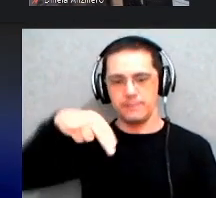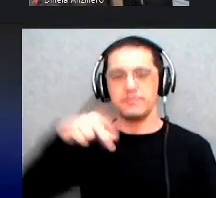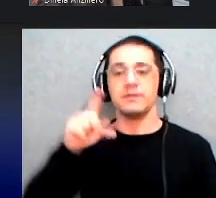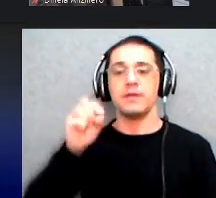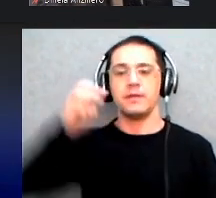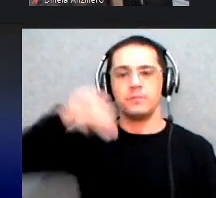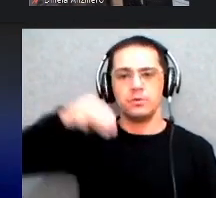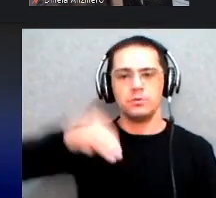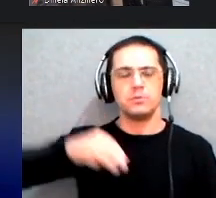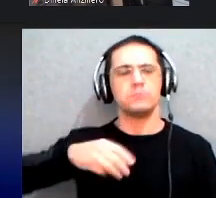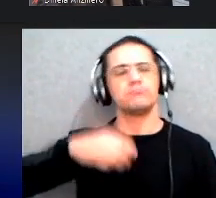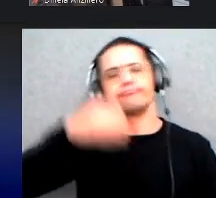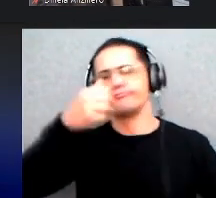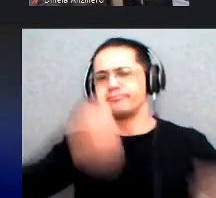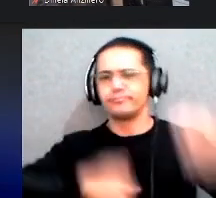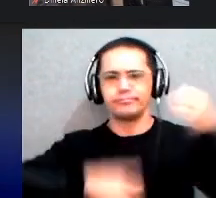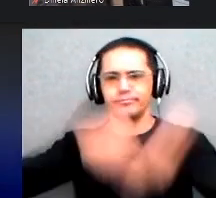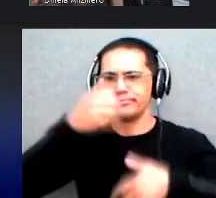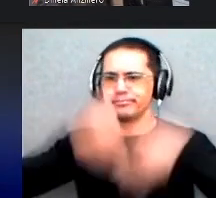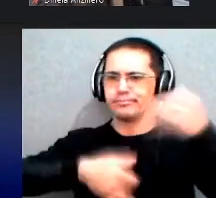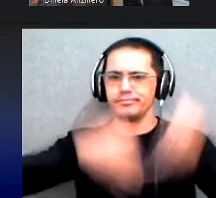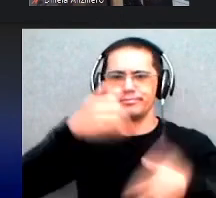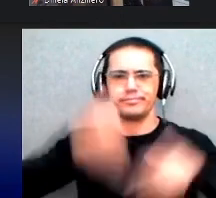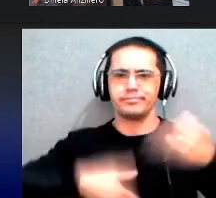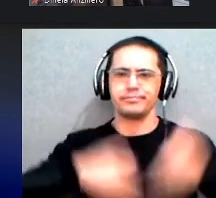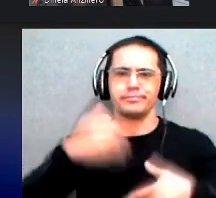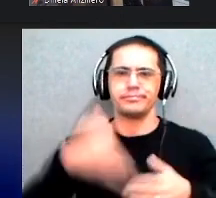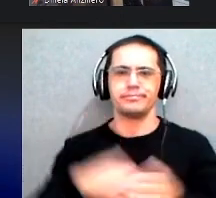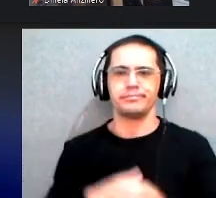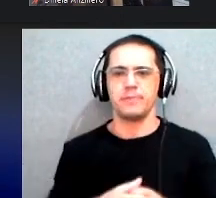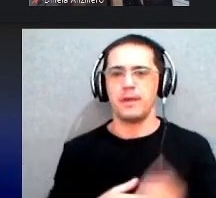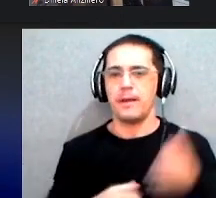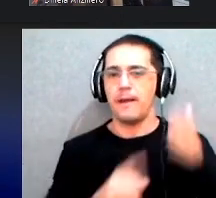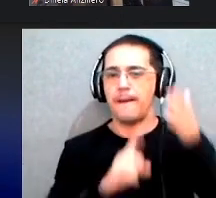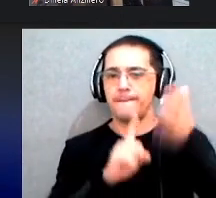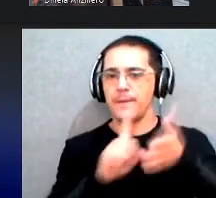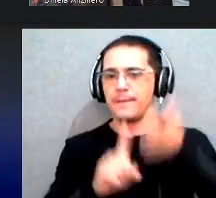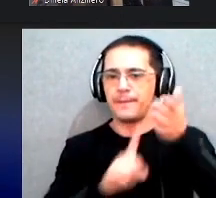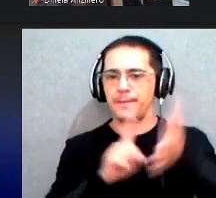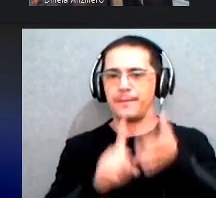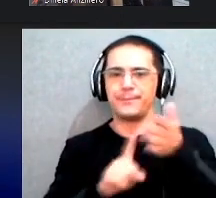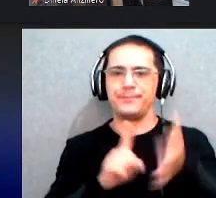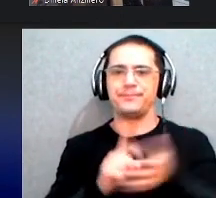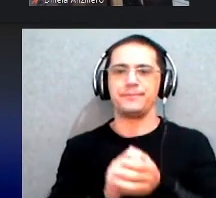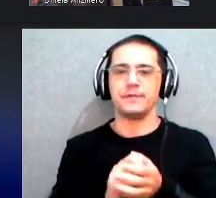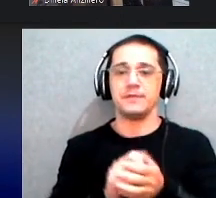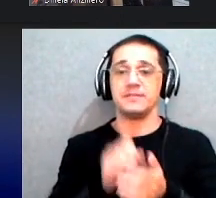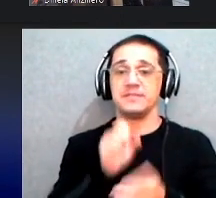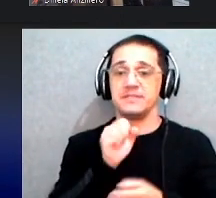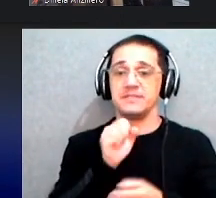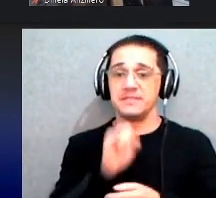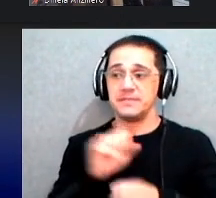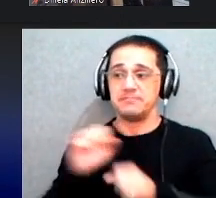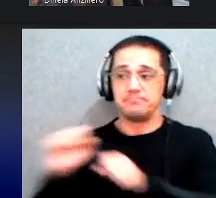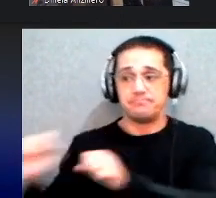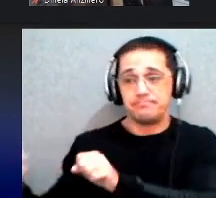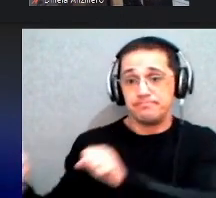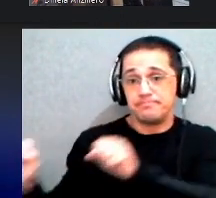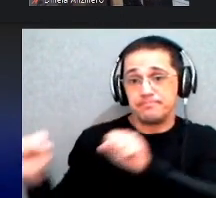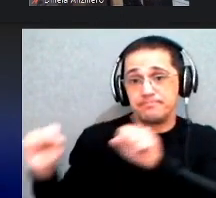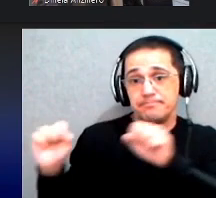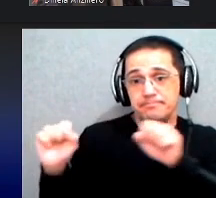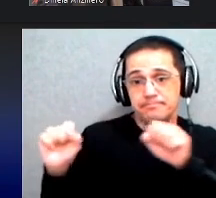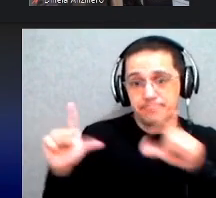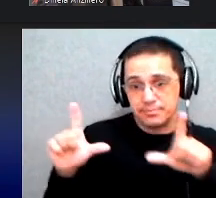debatedor. Assim, ele faz a manifestação dele, se o doutor Marcelo conseguir voltar depois da